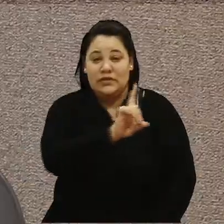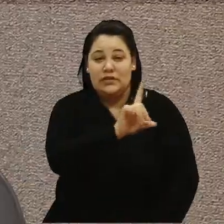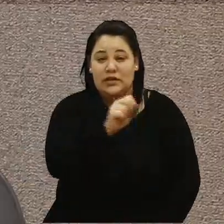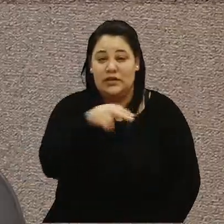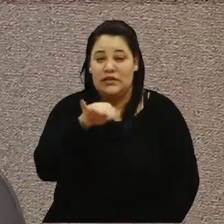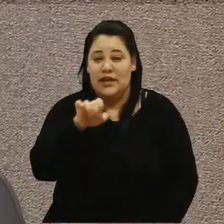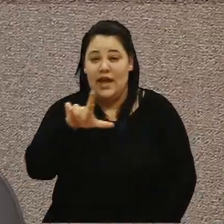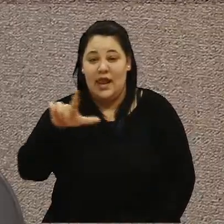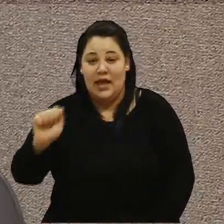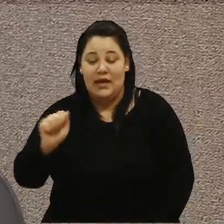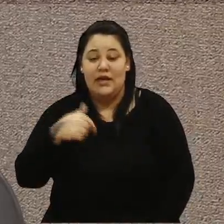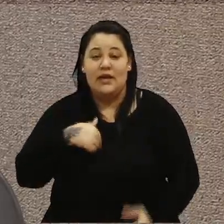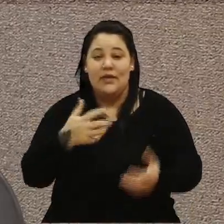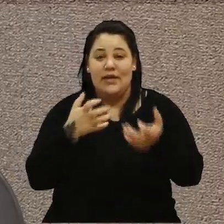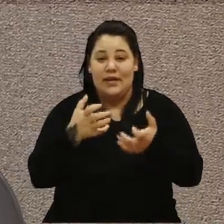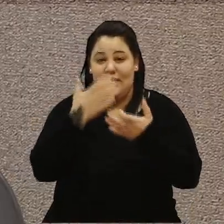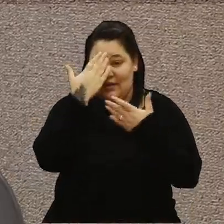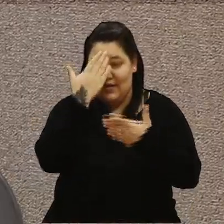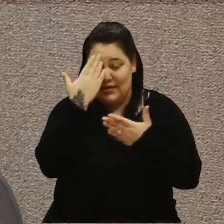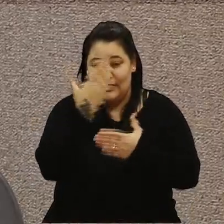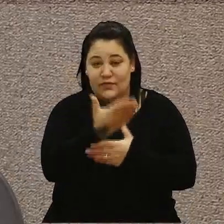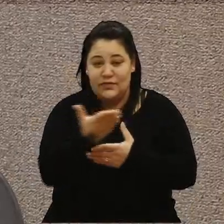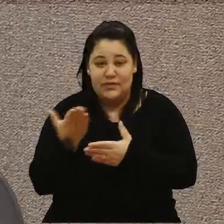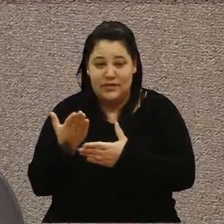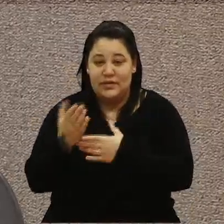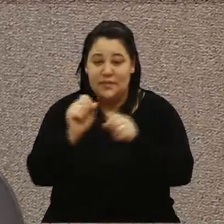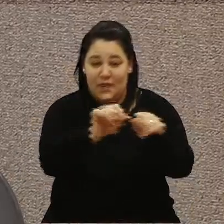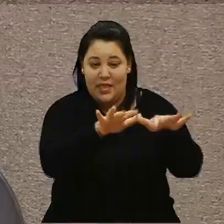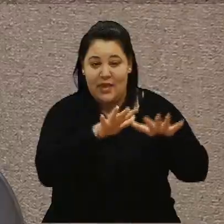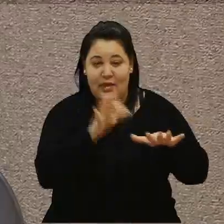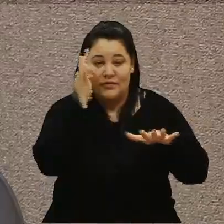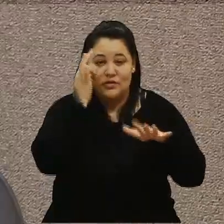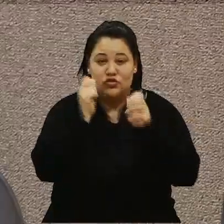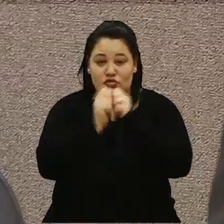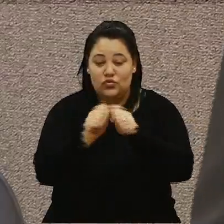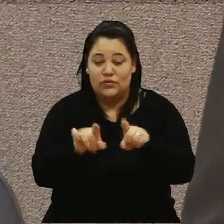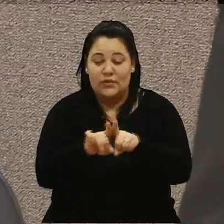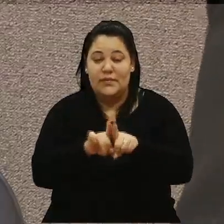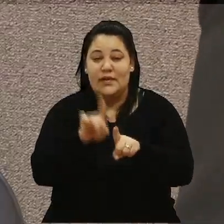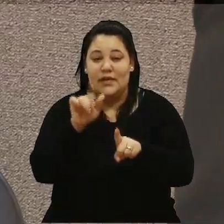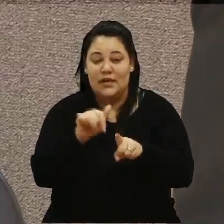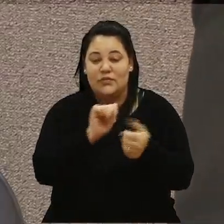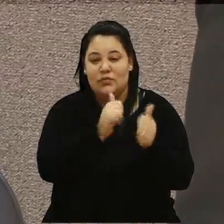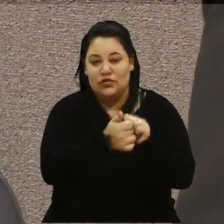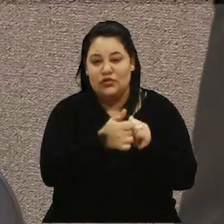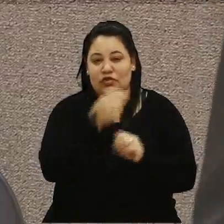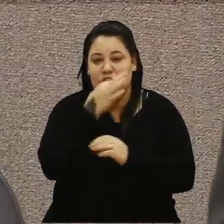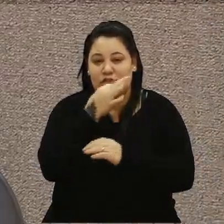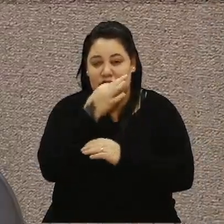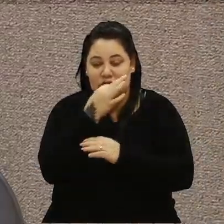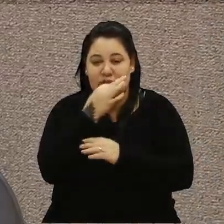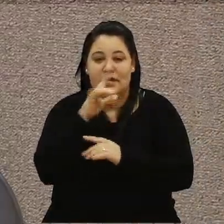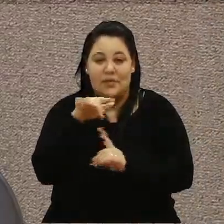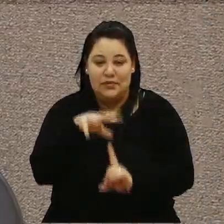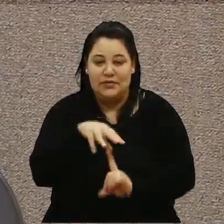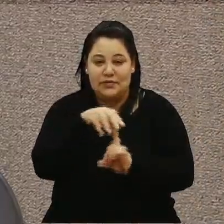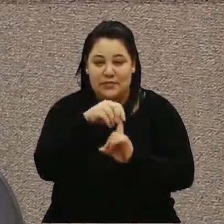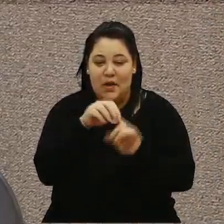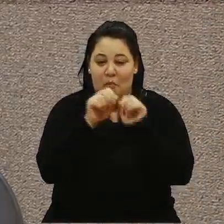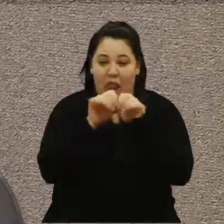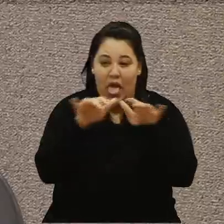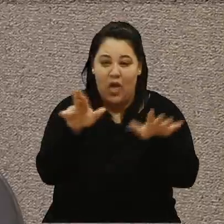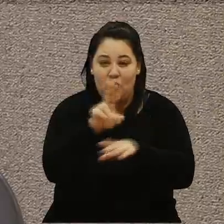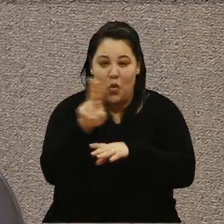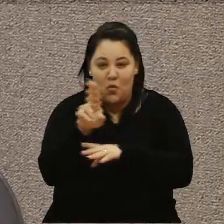no plenário. O Davi é um atleta caxiense que tem sido uma referência, tem levado o nome de Caxias para vários campeonatos fora